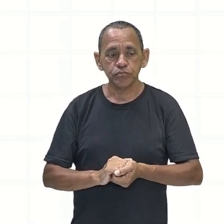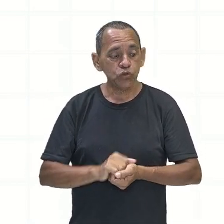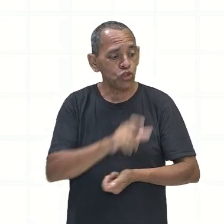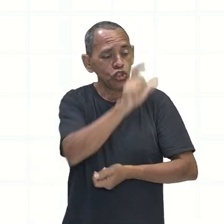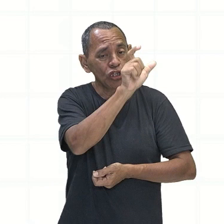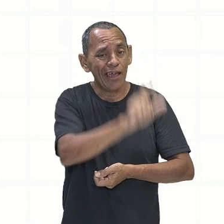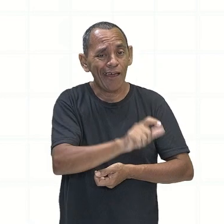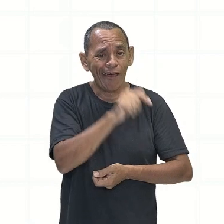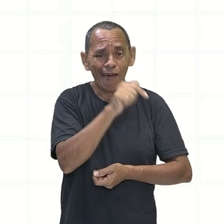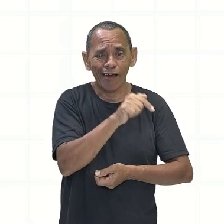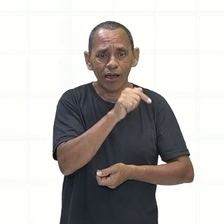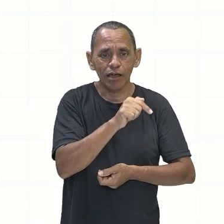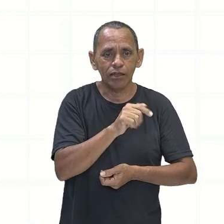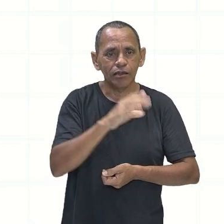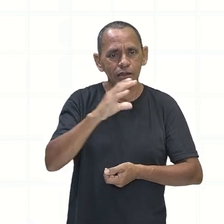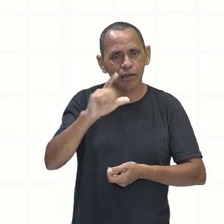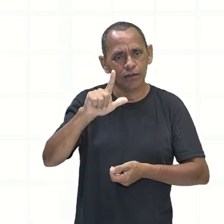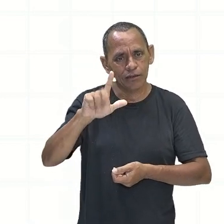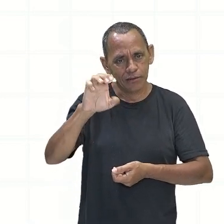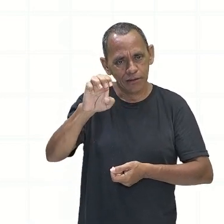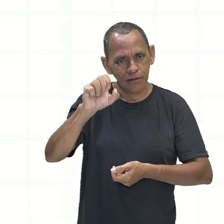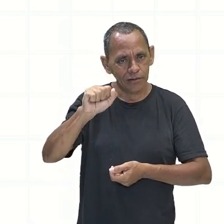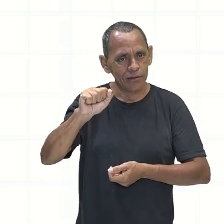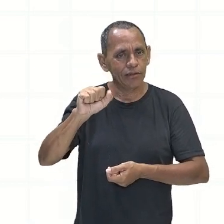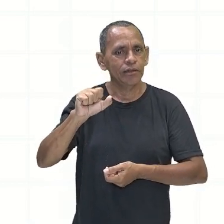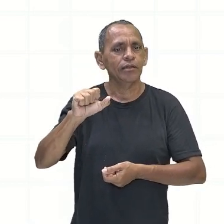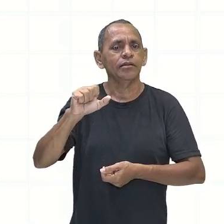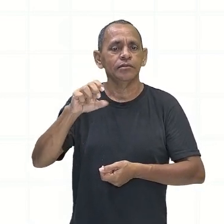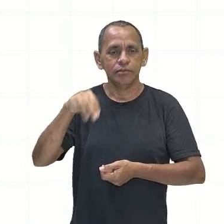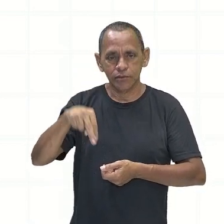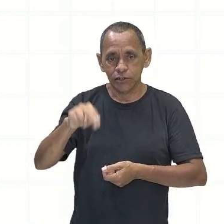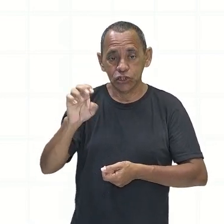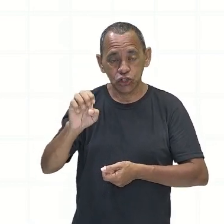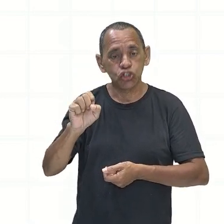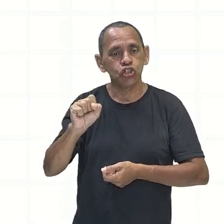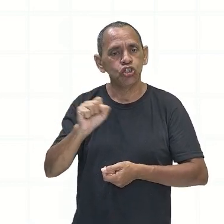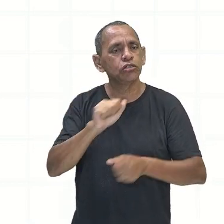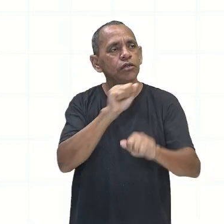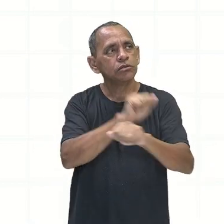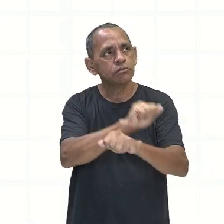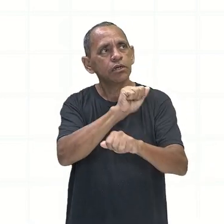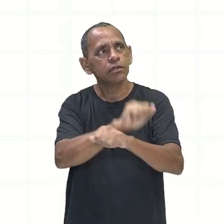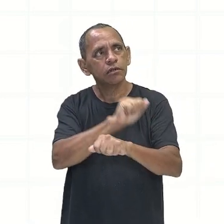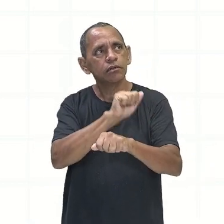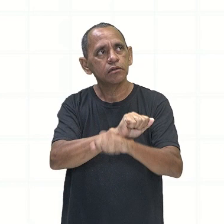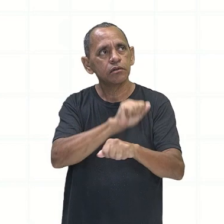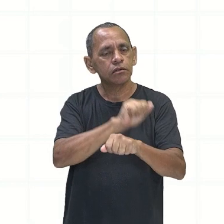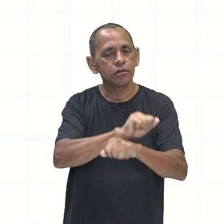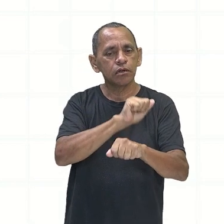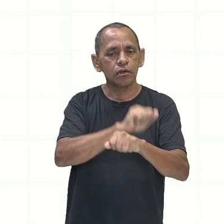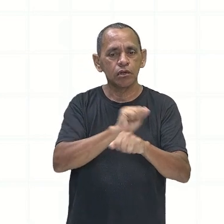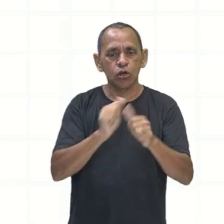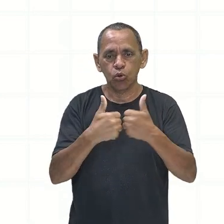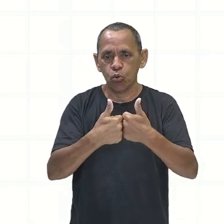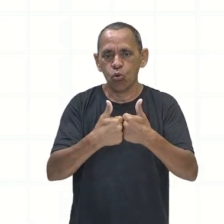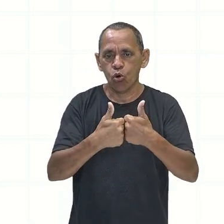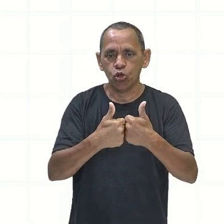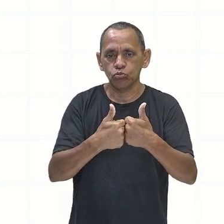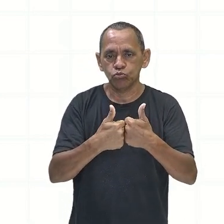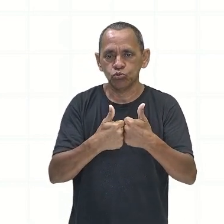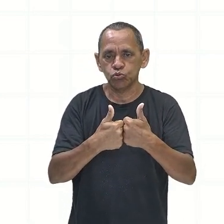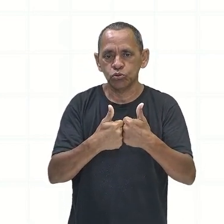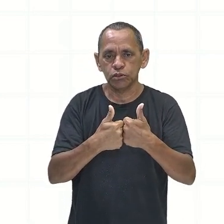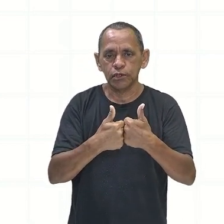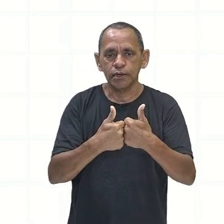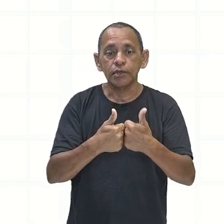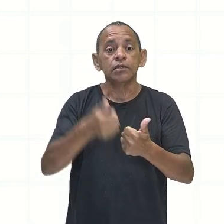ali aguardando o seu ônibus passar, não é? E, de repente, esse ônibus não veio. Então, o que aconteceu? Ela ficou